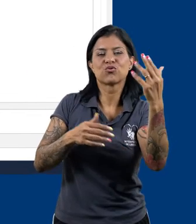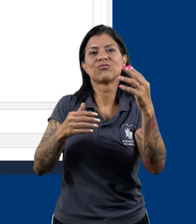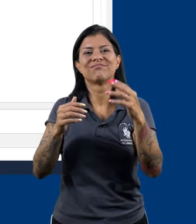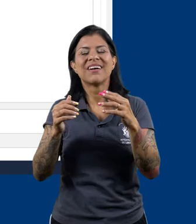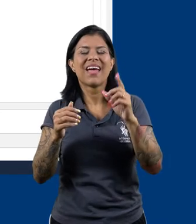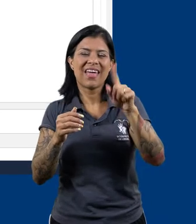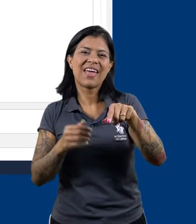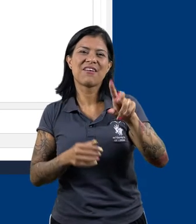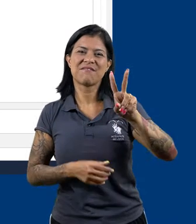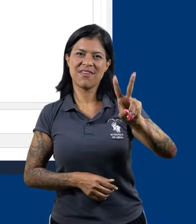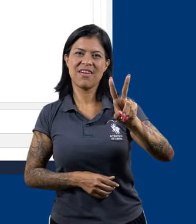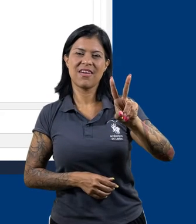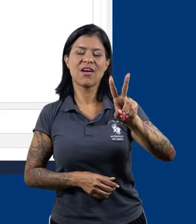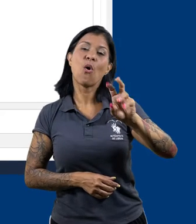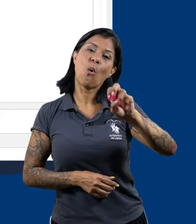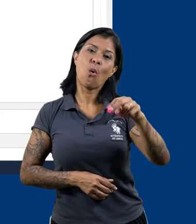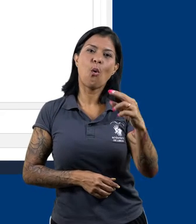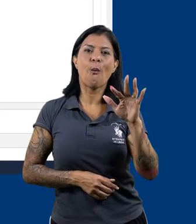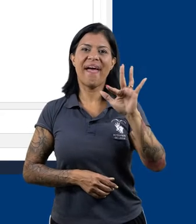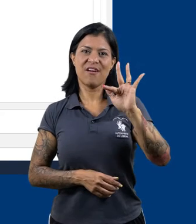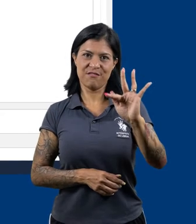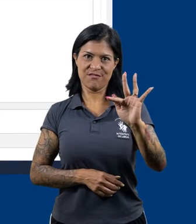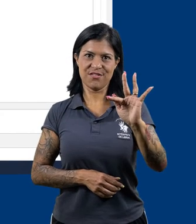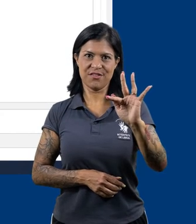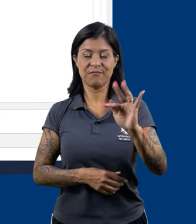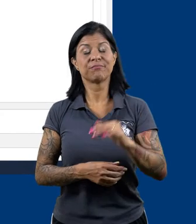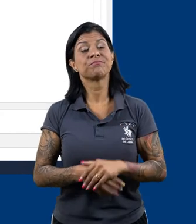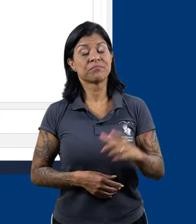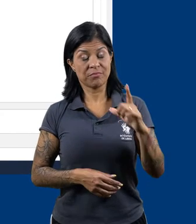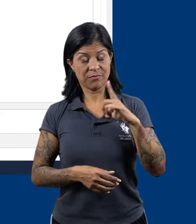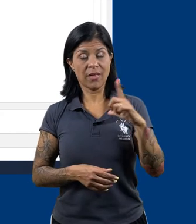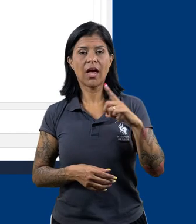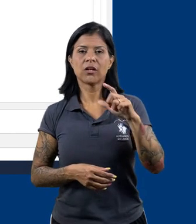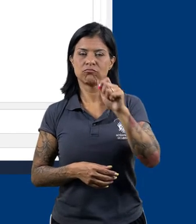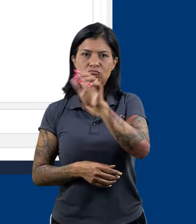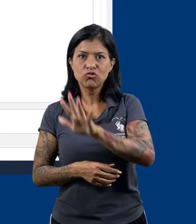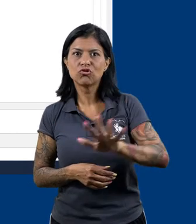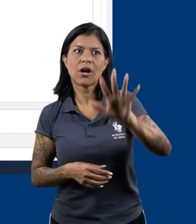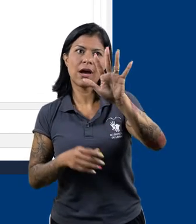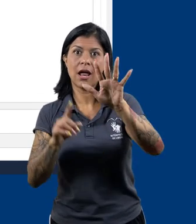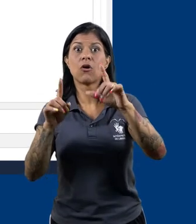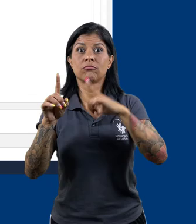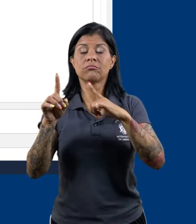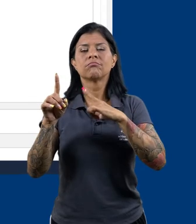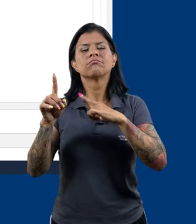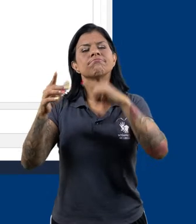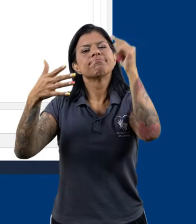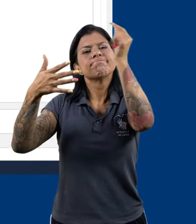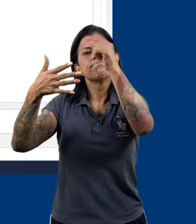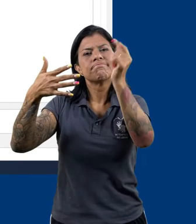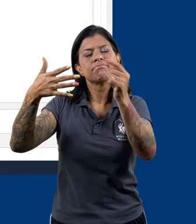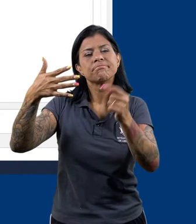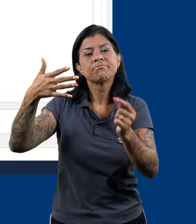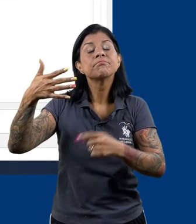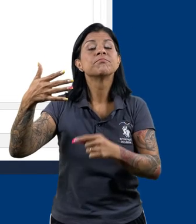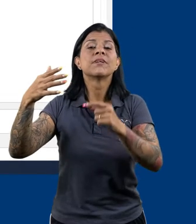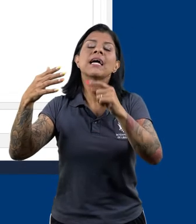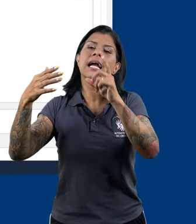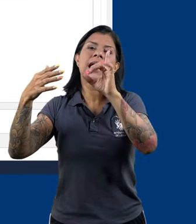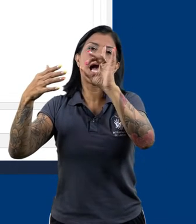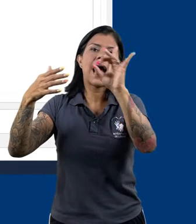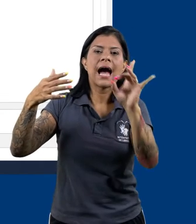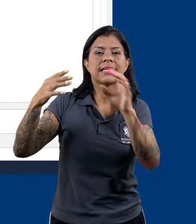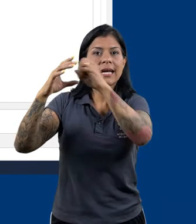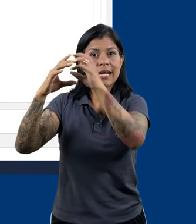na página de criação da questão verdadeiro ou falso, temos a seção geral, onde temos categoria ou